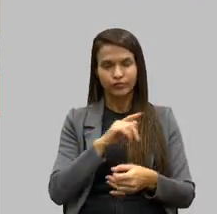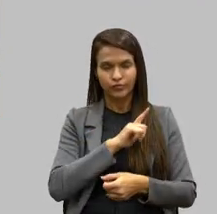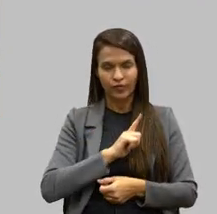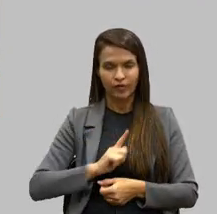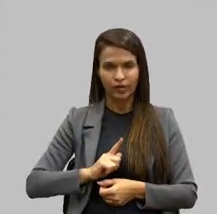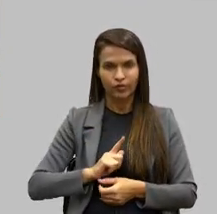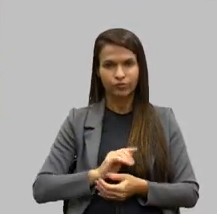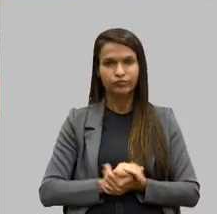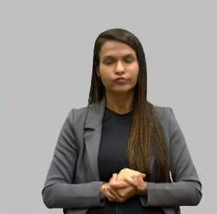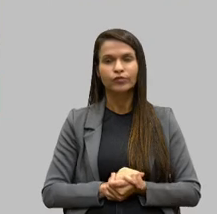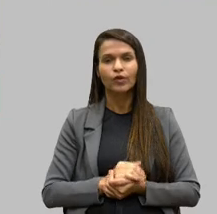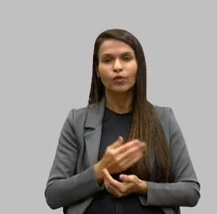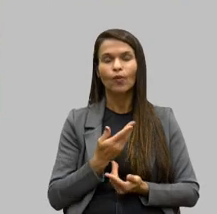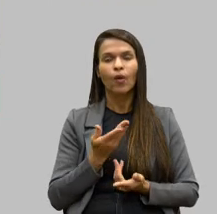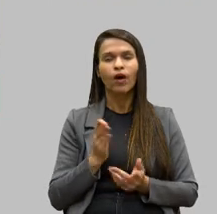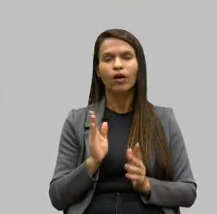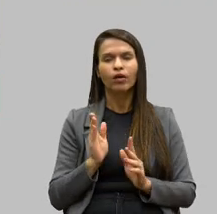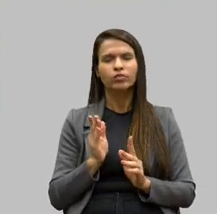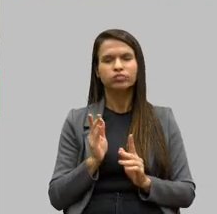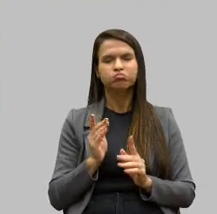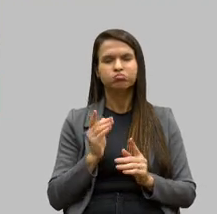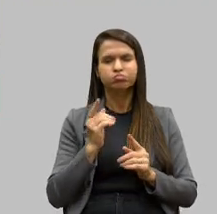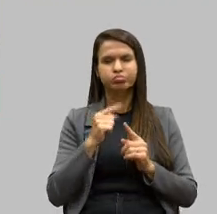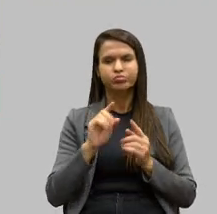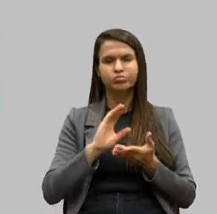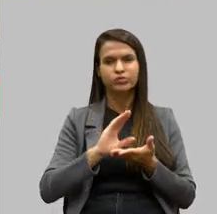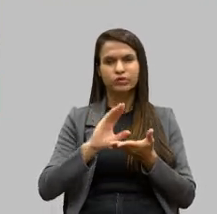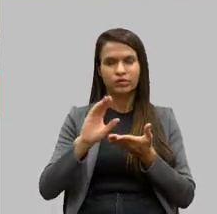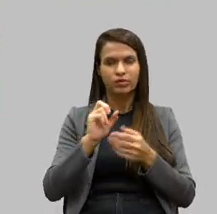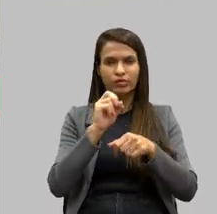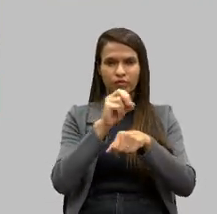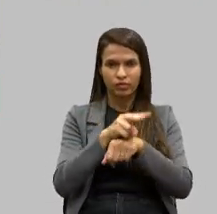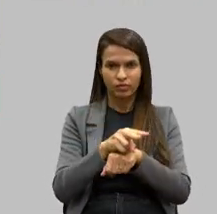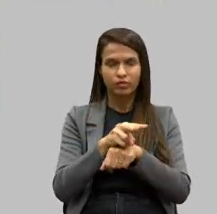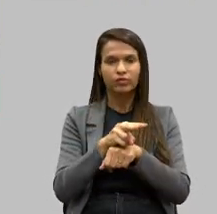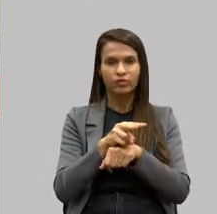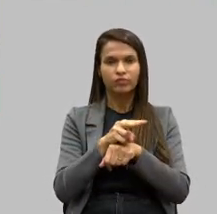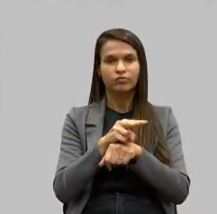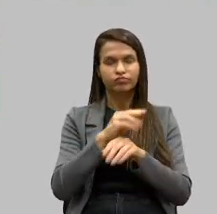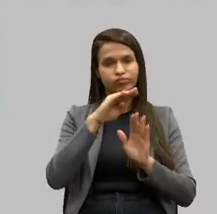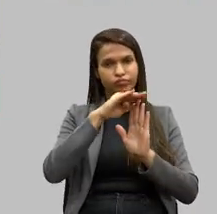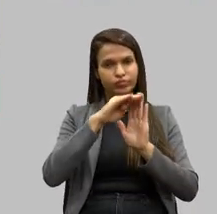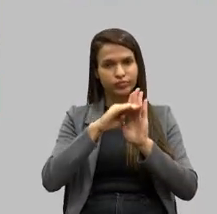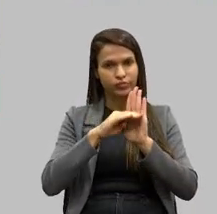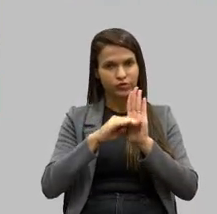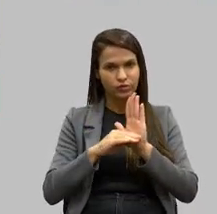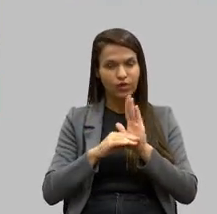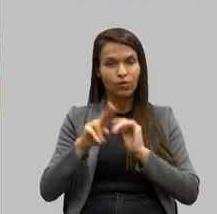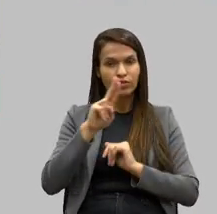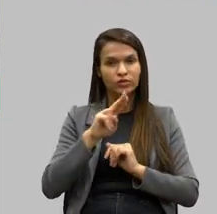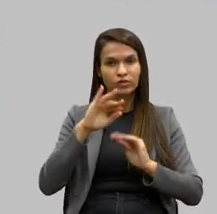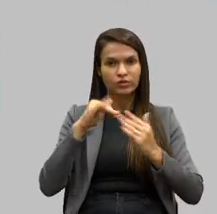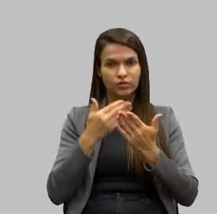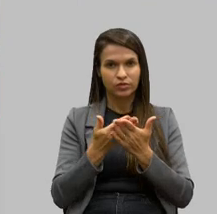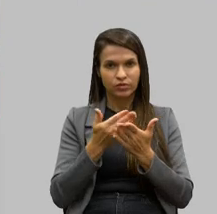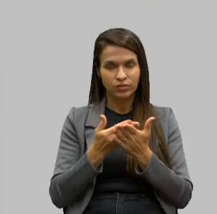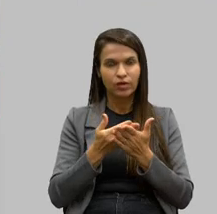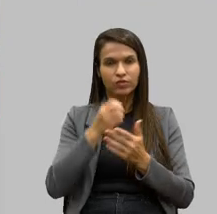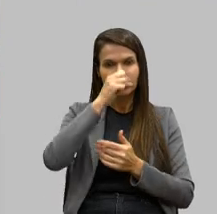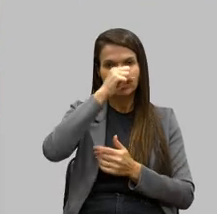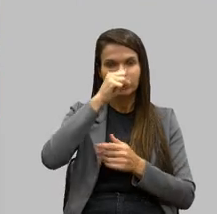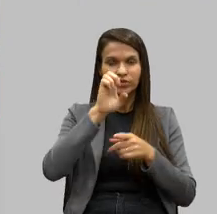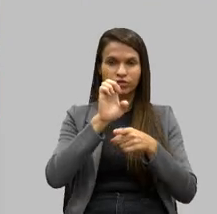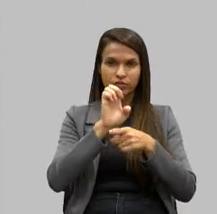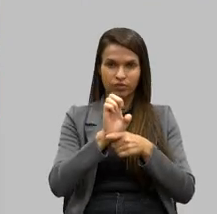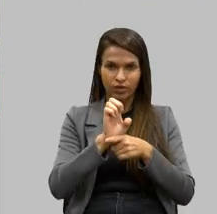quais motivos impediram a disponibilização dos cargos para serem preenchidos e utilizados nas escolas da rede estadual em vez de